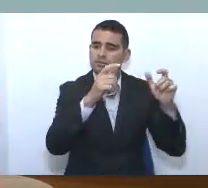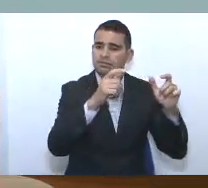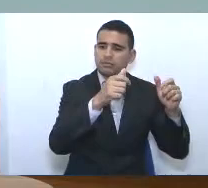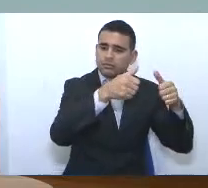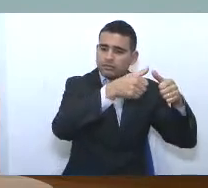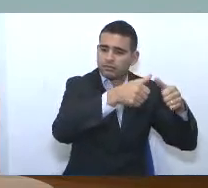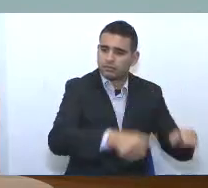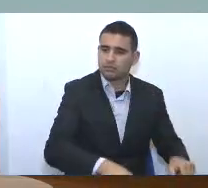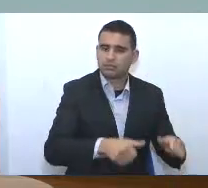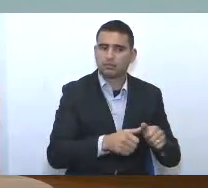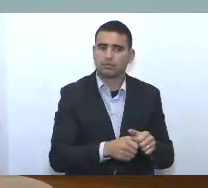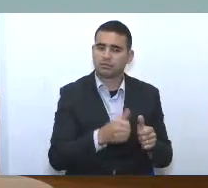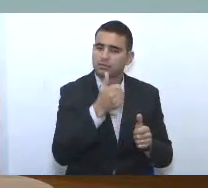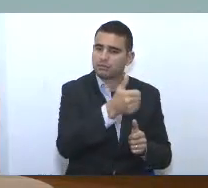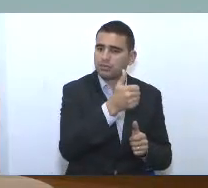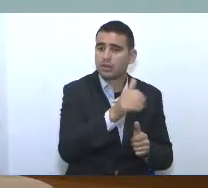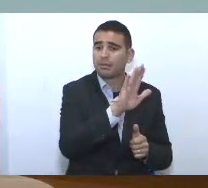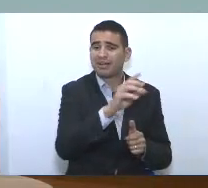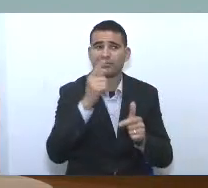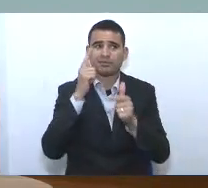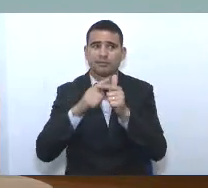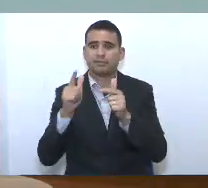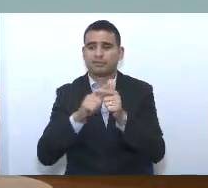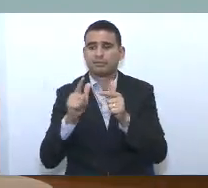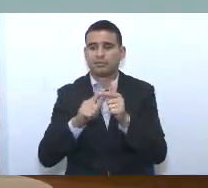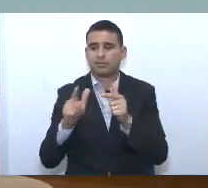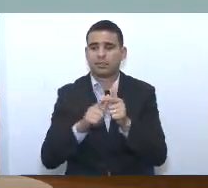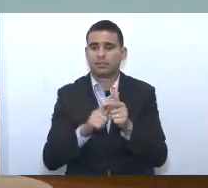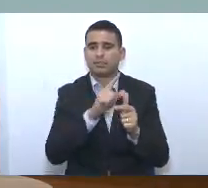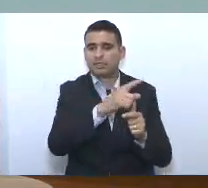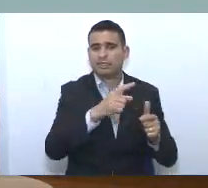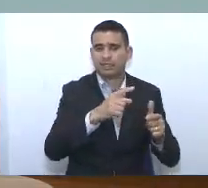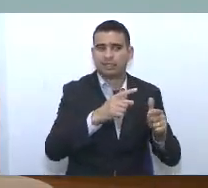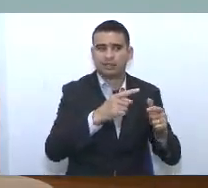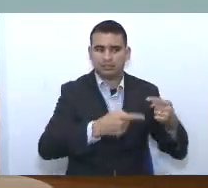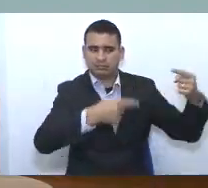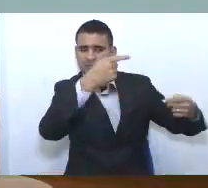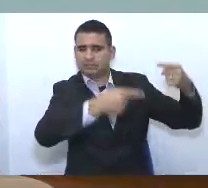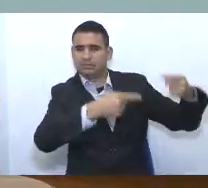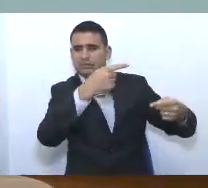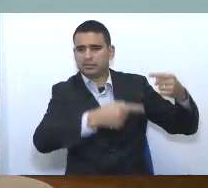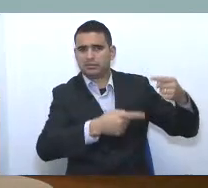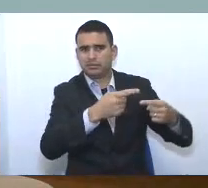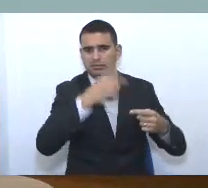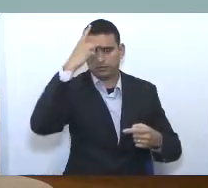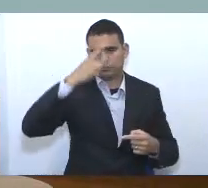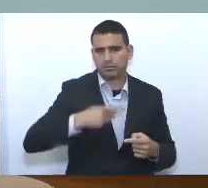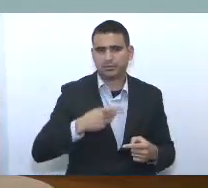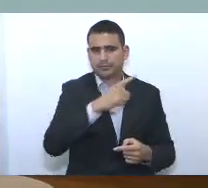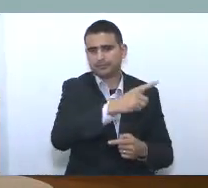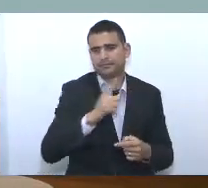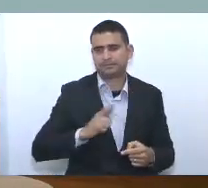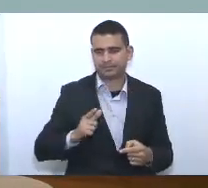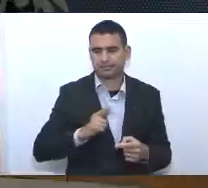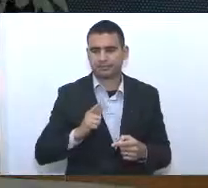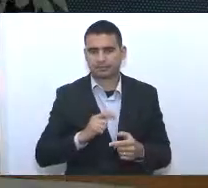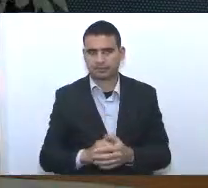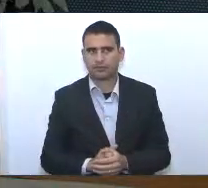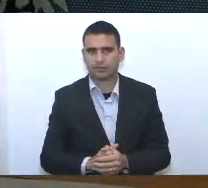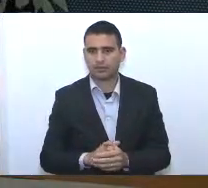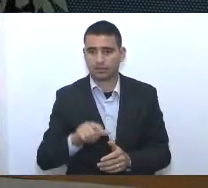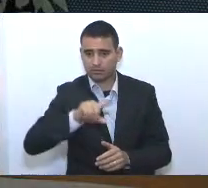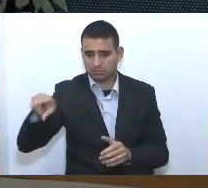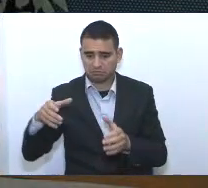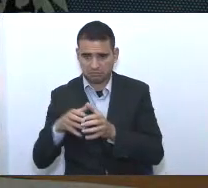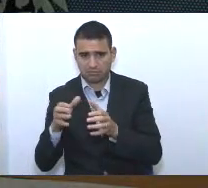O único problema que existe hoje lá é uma disputa entre particulares que a administração ela já nem mais faz parte, demonstrou